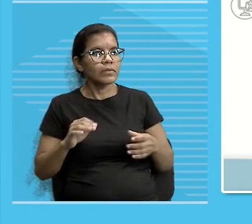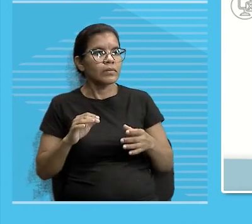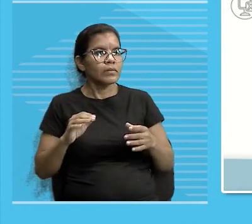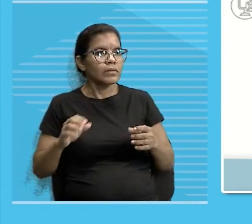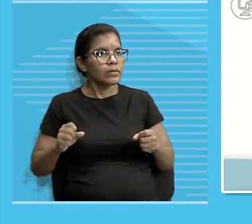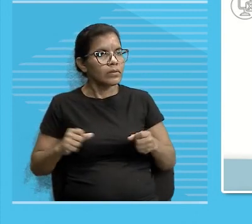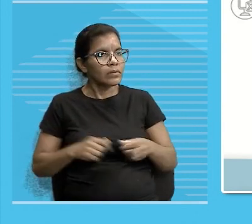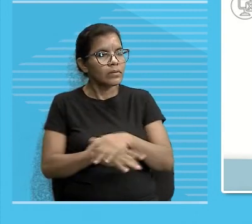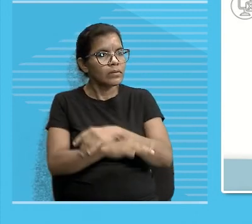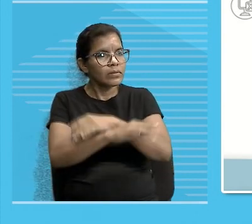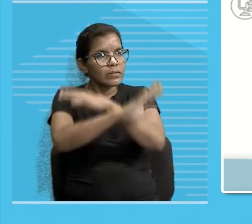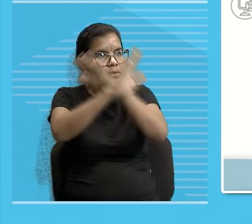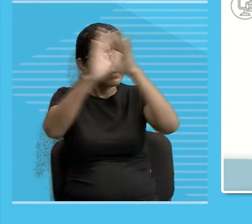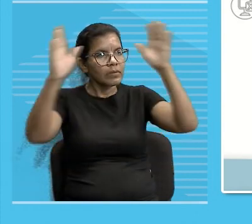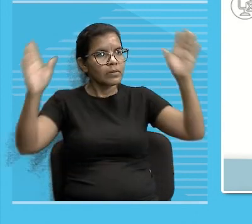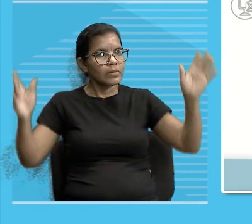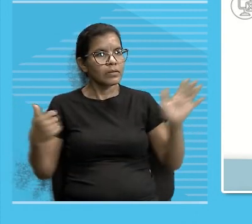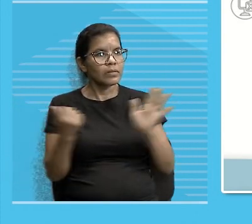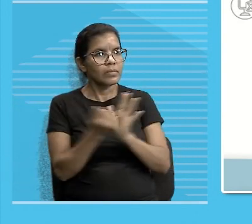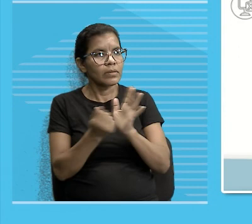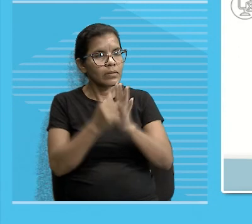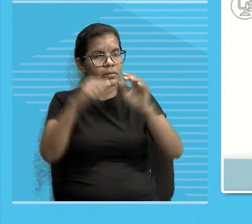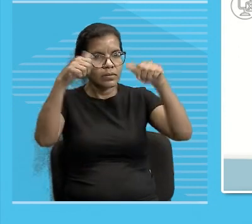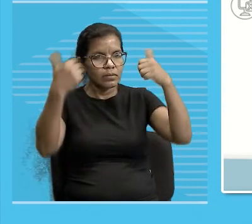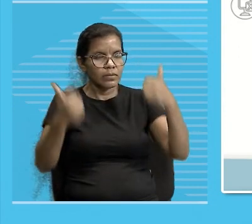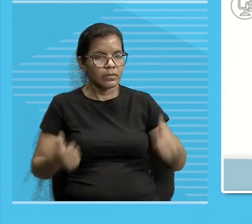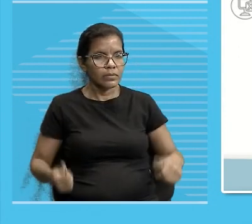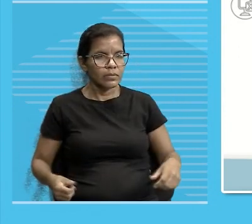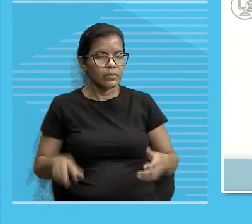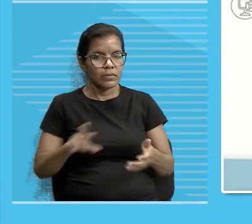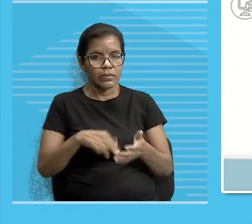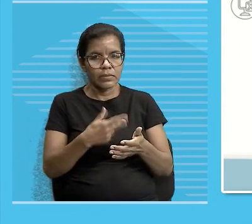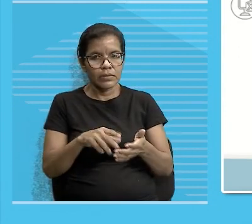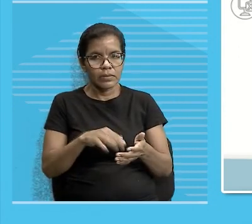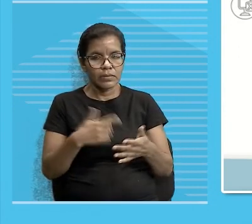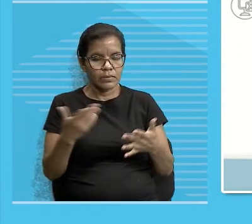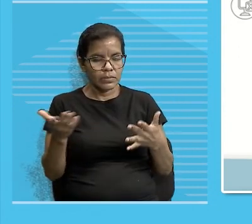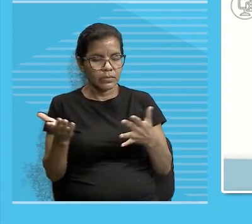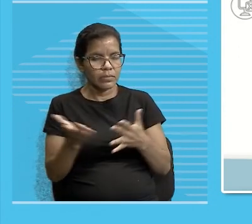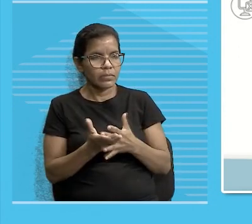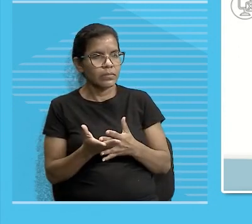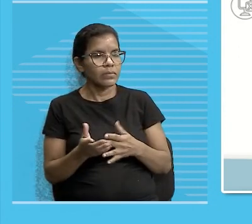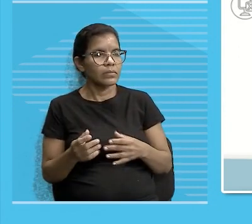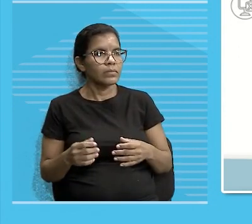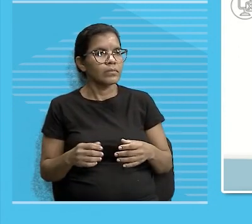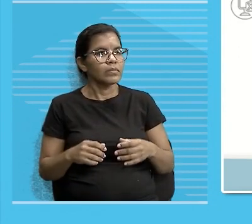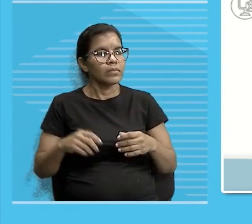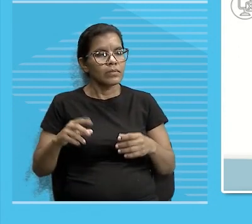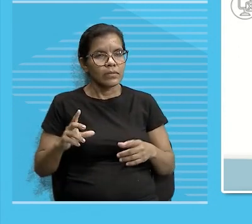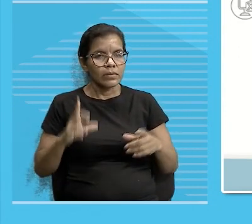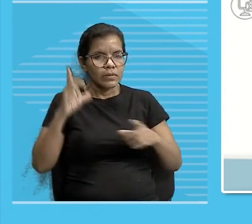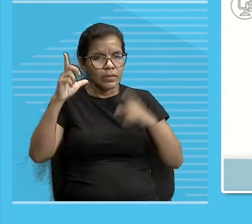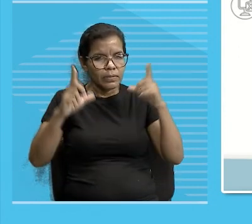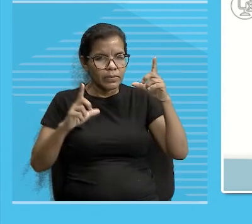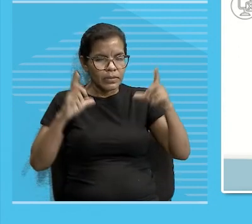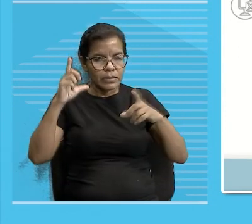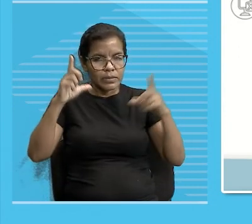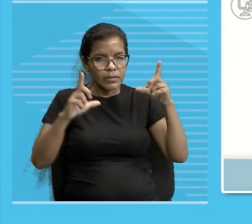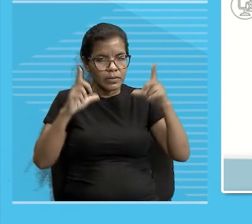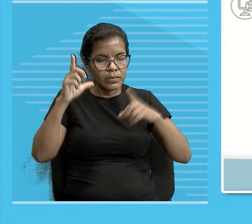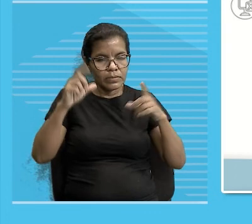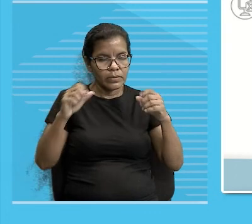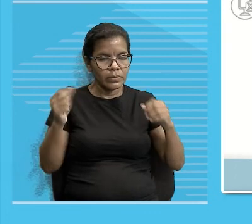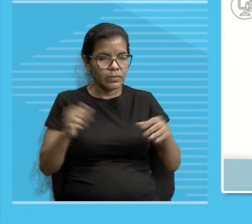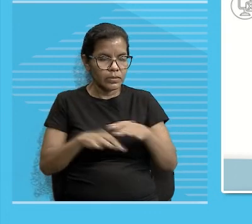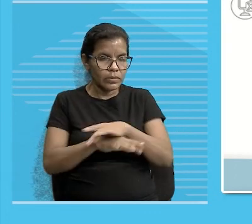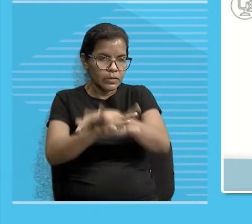barroca. E aí, galera, não vou nem demorar muito. A expressão dramática, os gestos amplos,